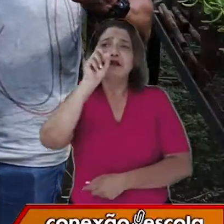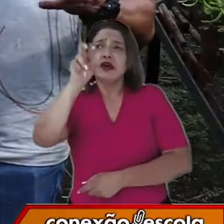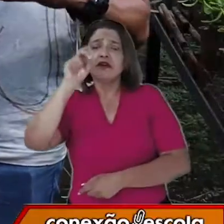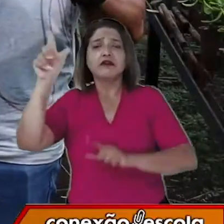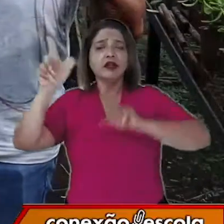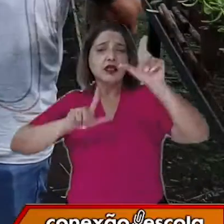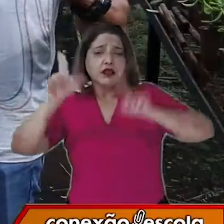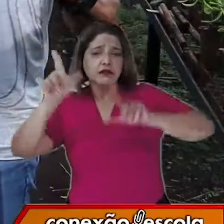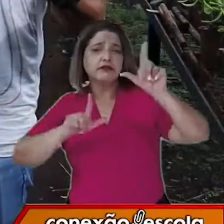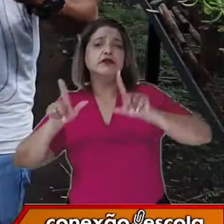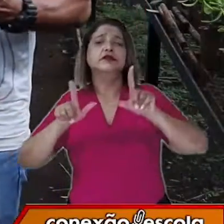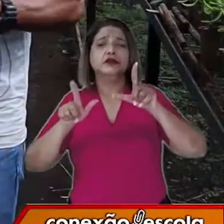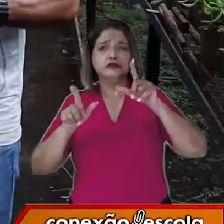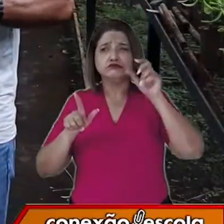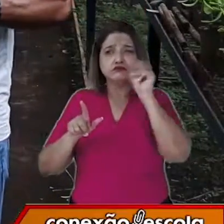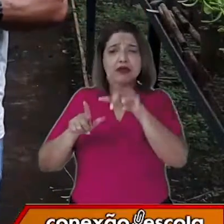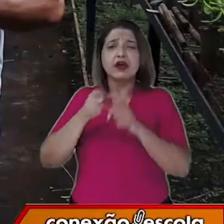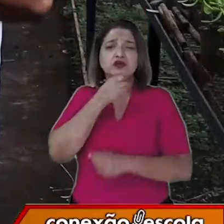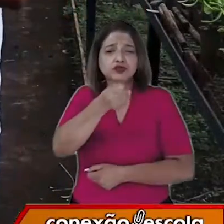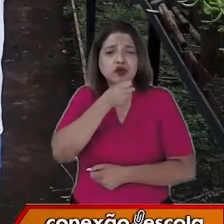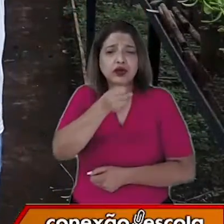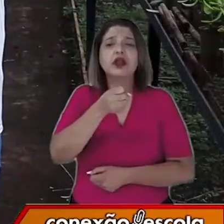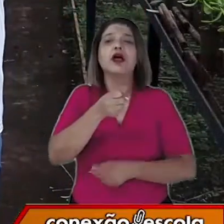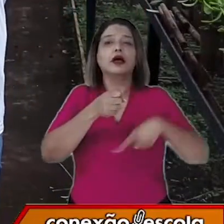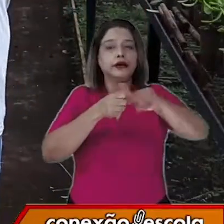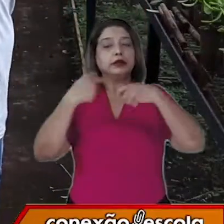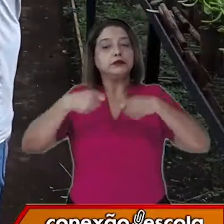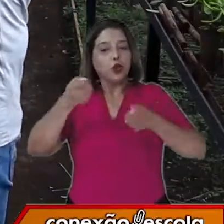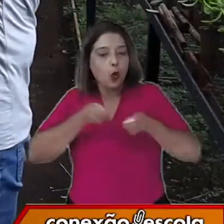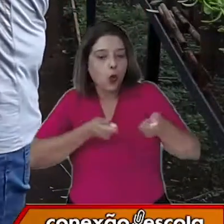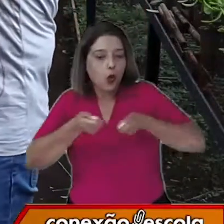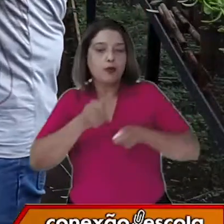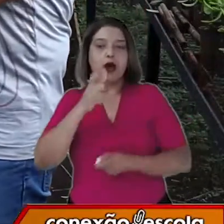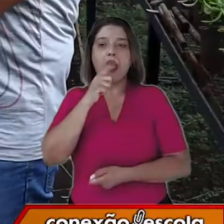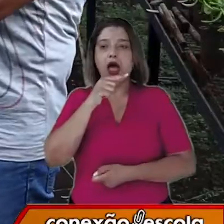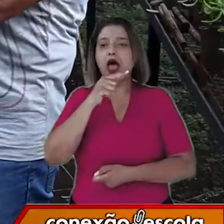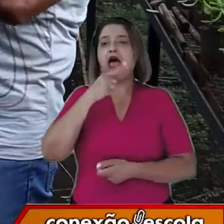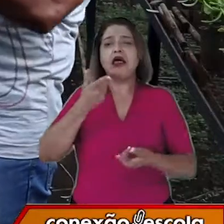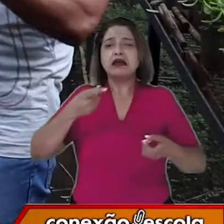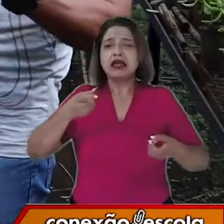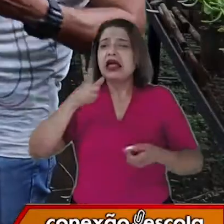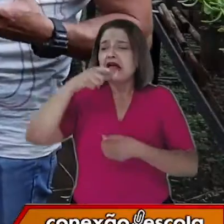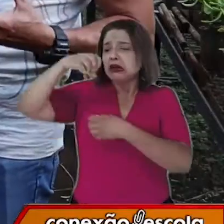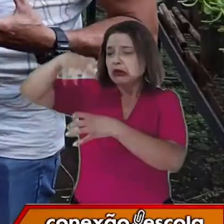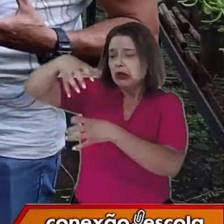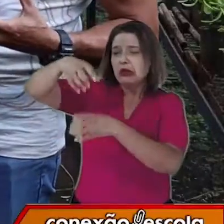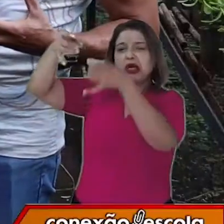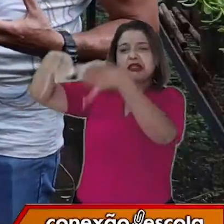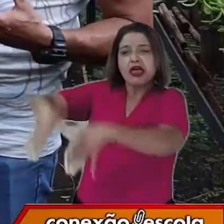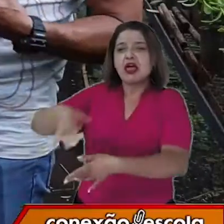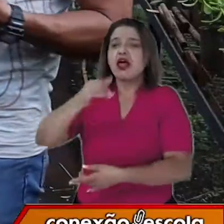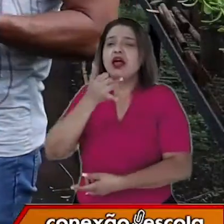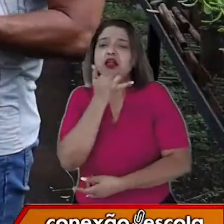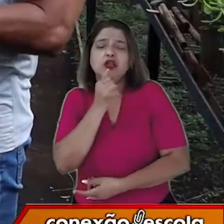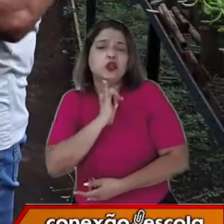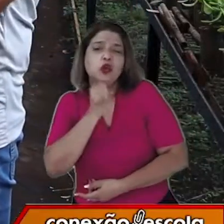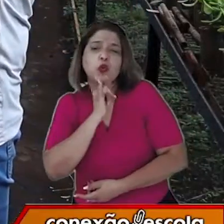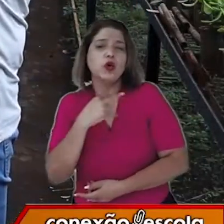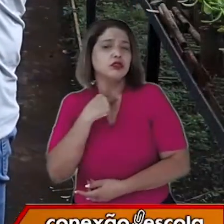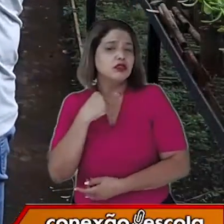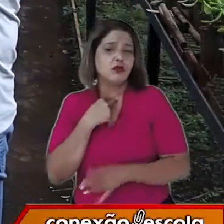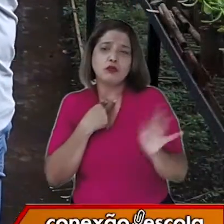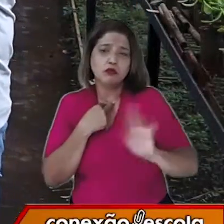dia, estão vendo nos noticiários dizer: vamos economizar água, não pode gastar água com isso, não pode gastar água com aquilo, porque